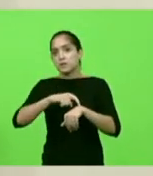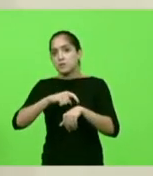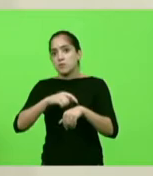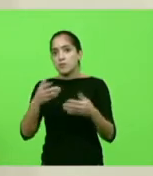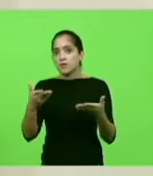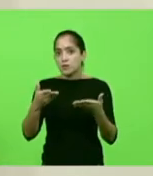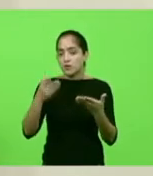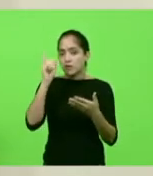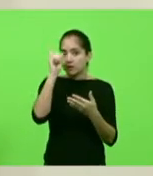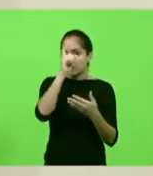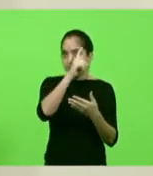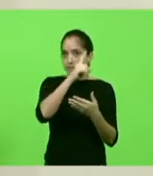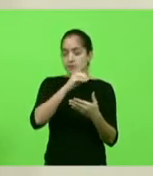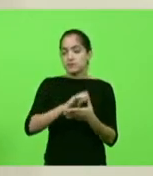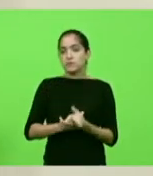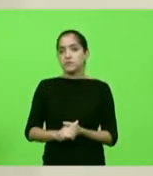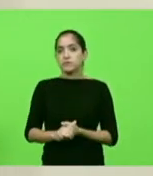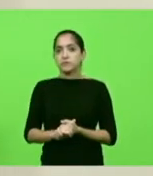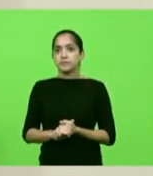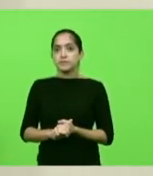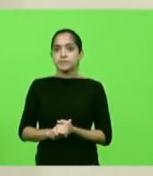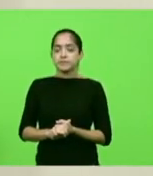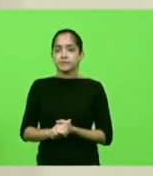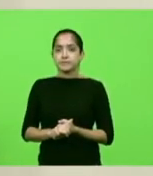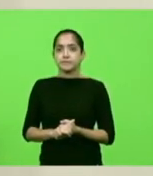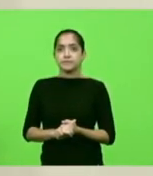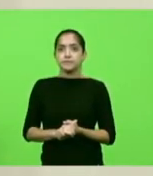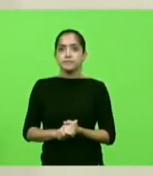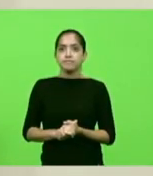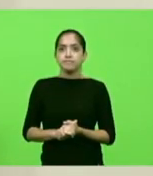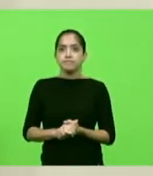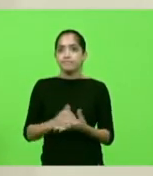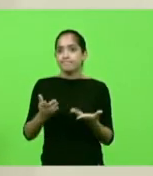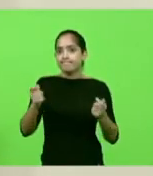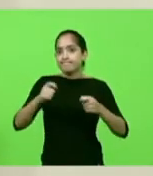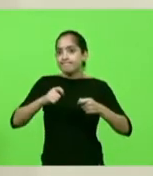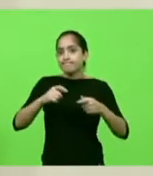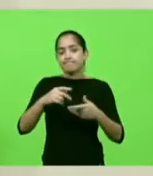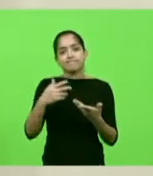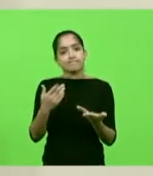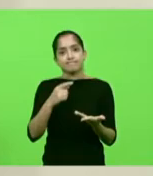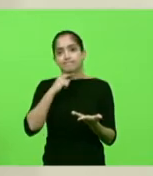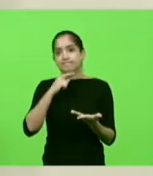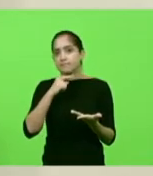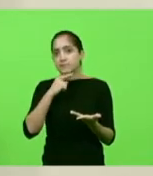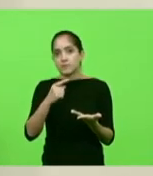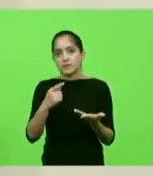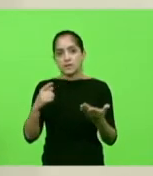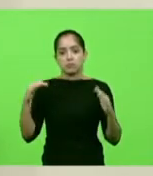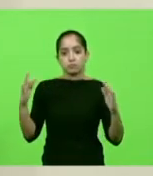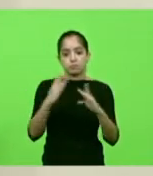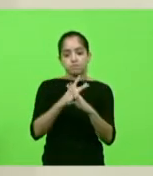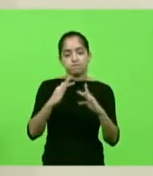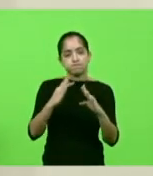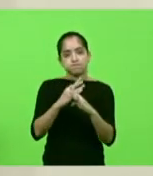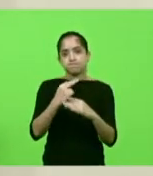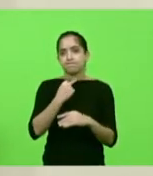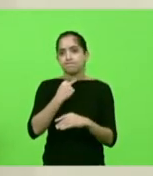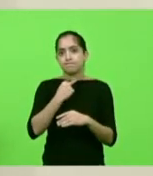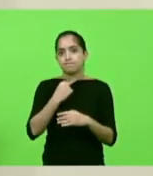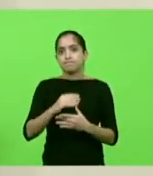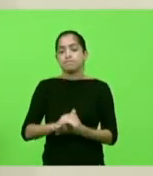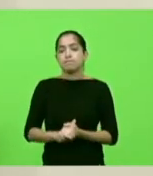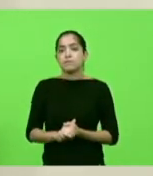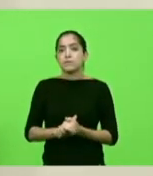estamos enfrentando, o momento de dificuldade que não permite aglomeração. Inclusive,